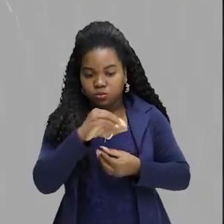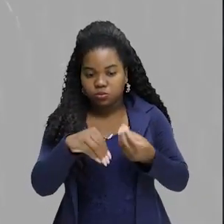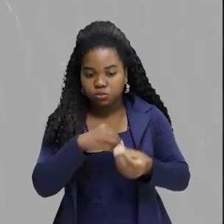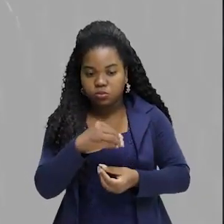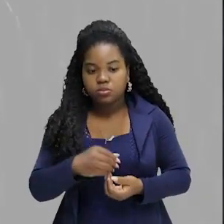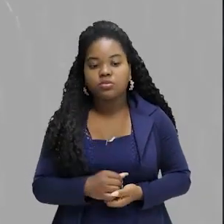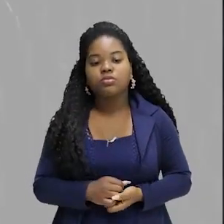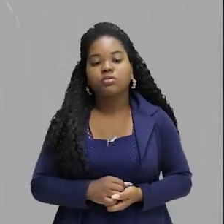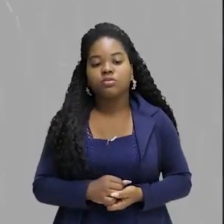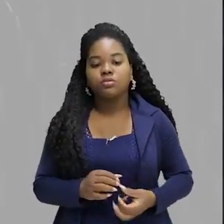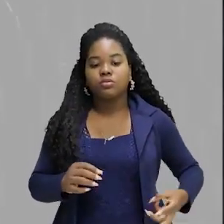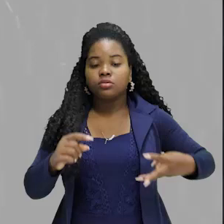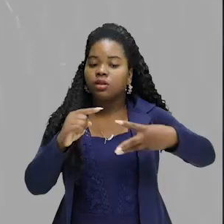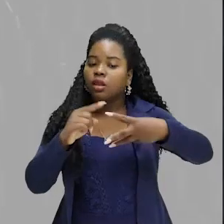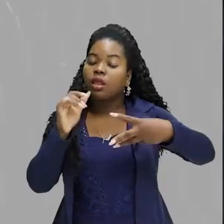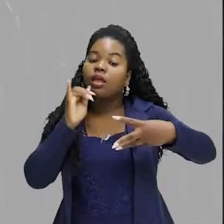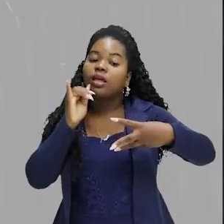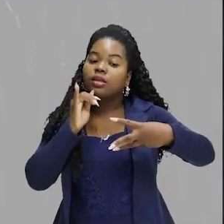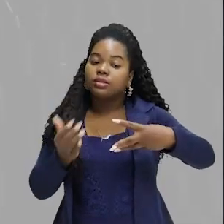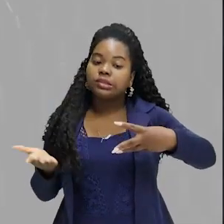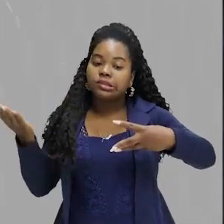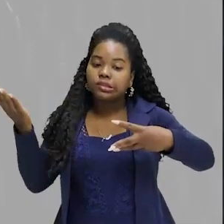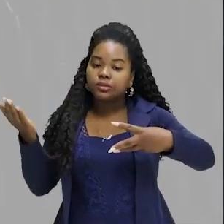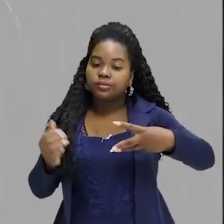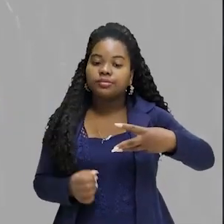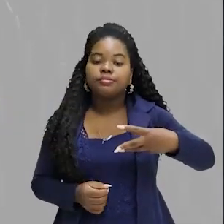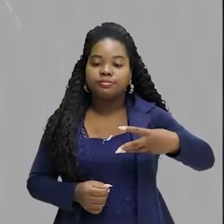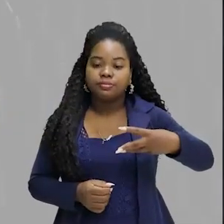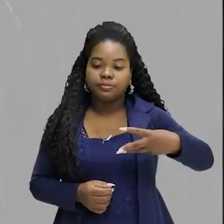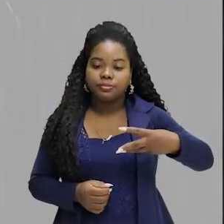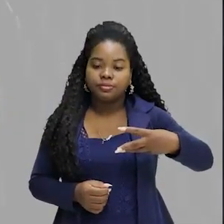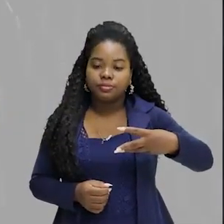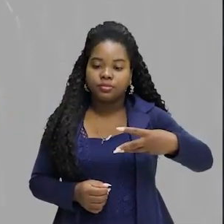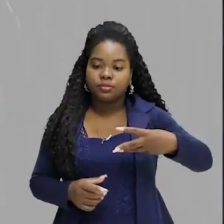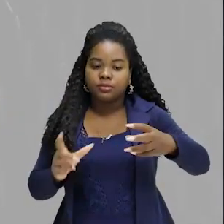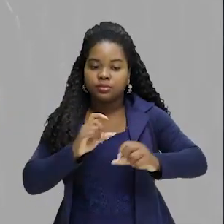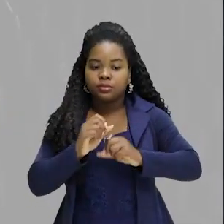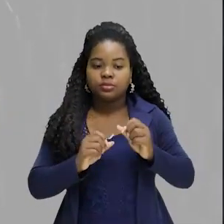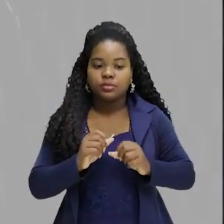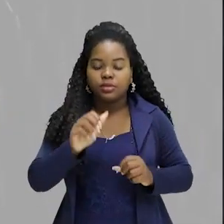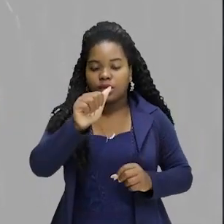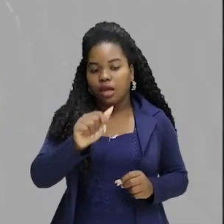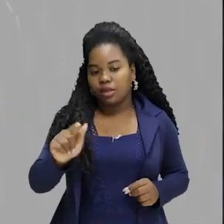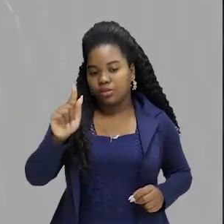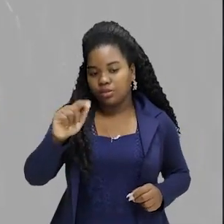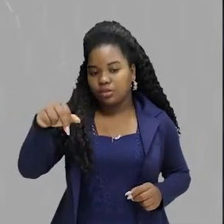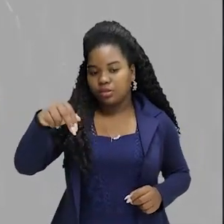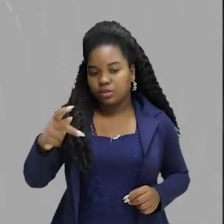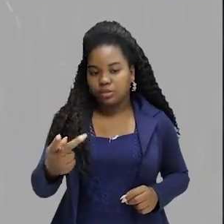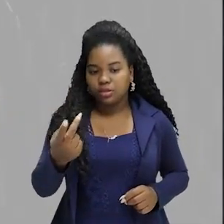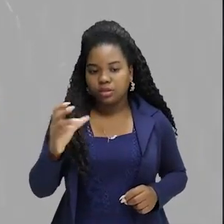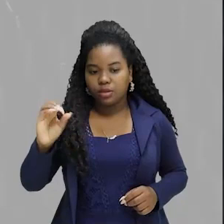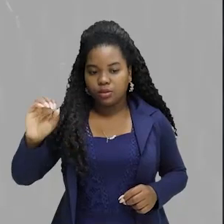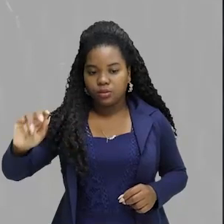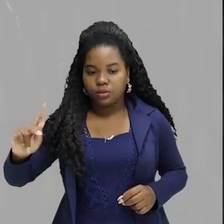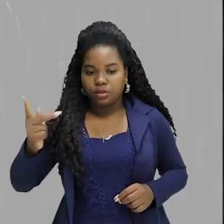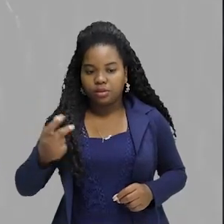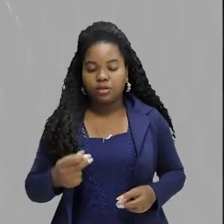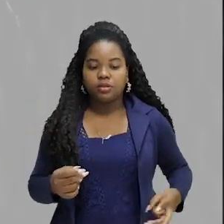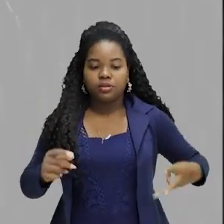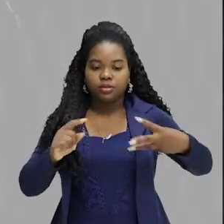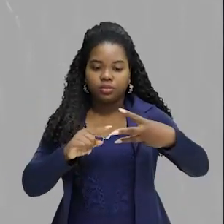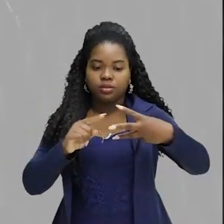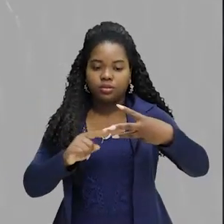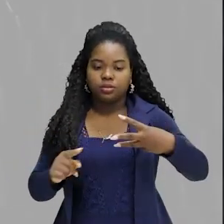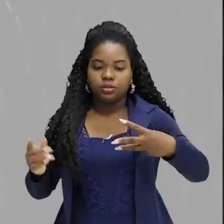são, por exemplo, o de Tollens, é uma solução aquosa de amoníaco e nitrato de prata. No caso do Fehlin e